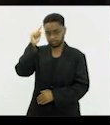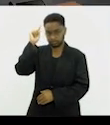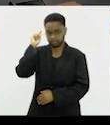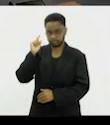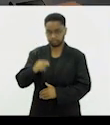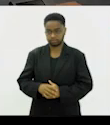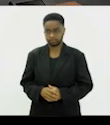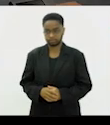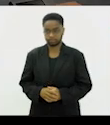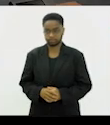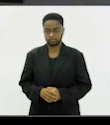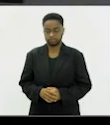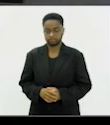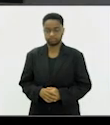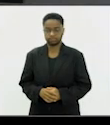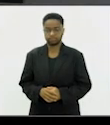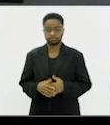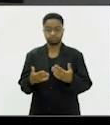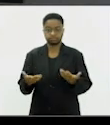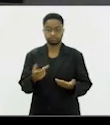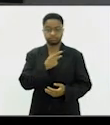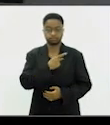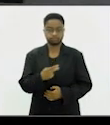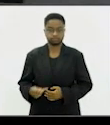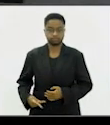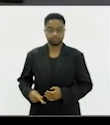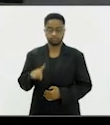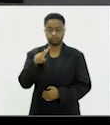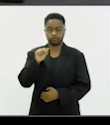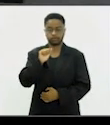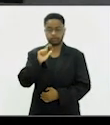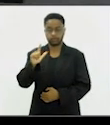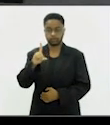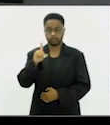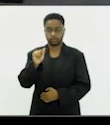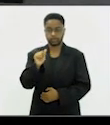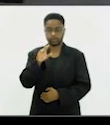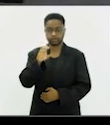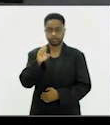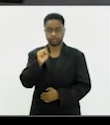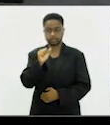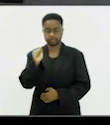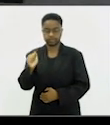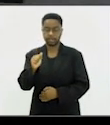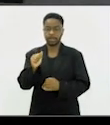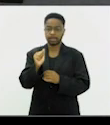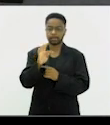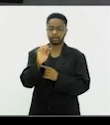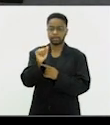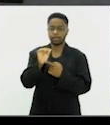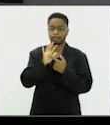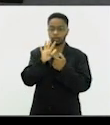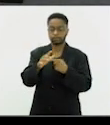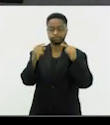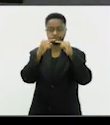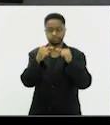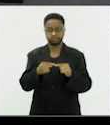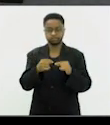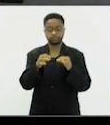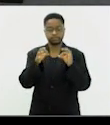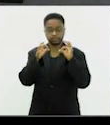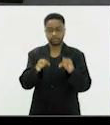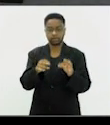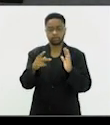anterior. Senhor presidente Valda Ceasa, a ata reflete com exatidão o ocorrido na 16ª sessão